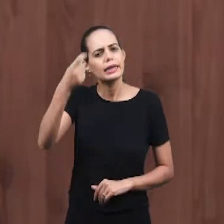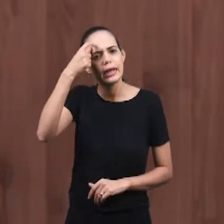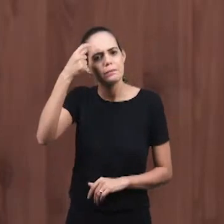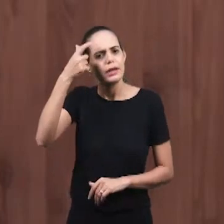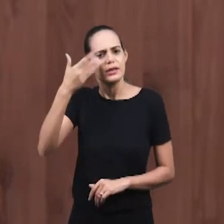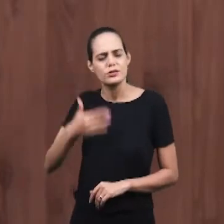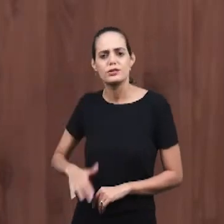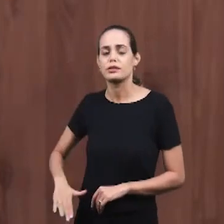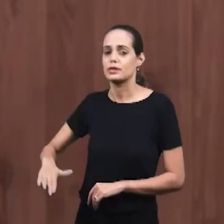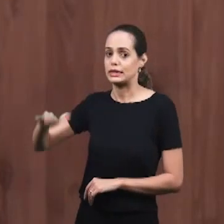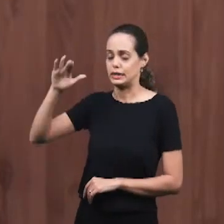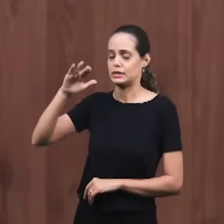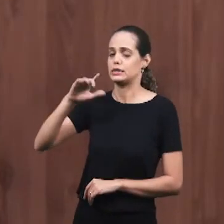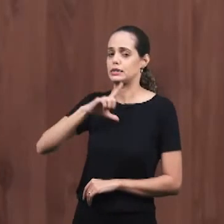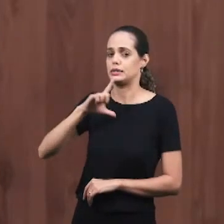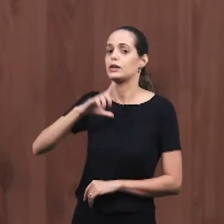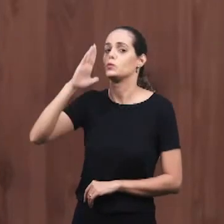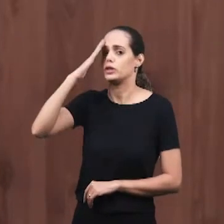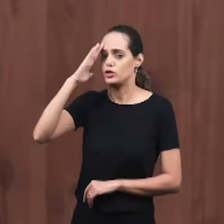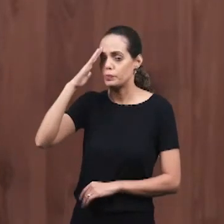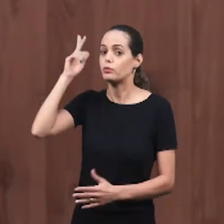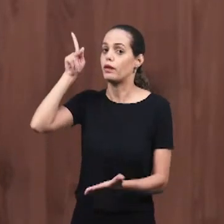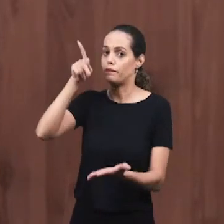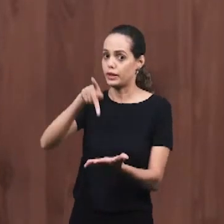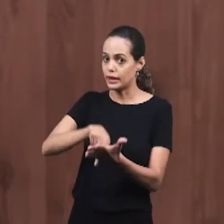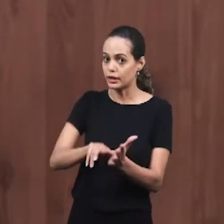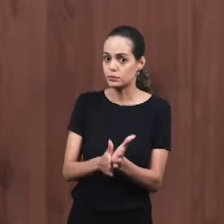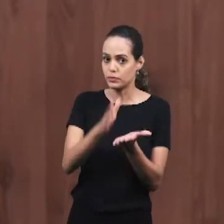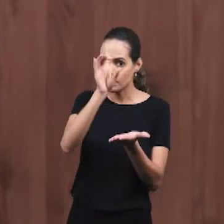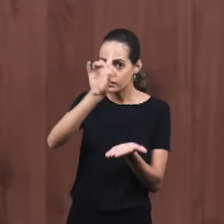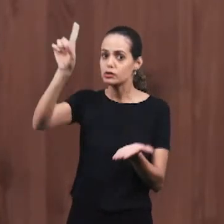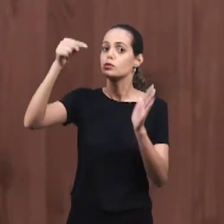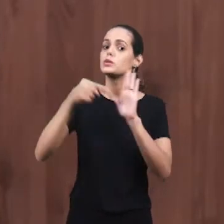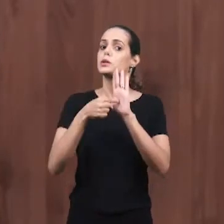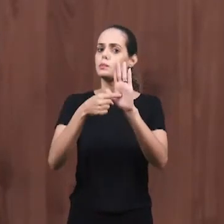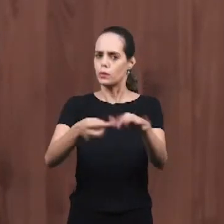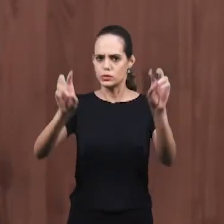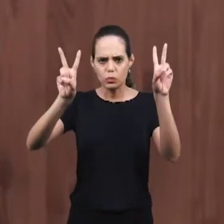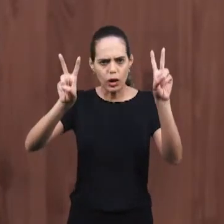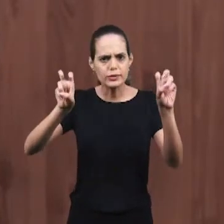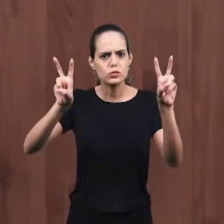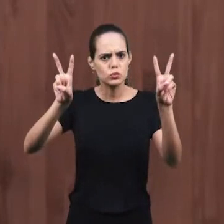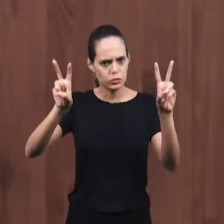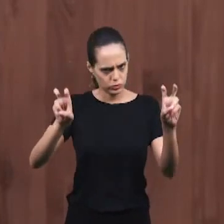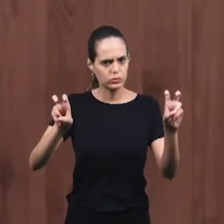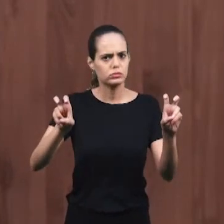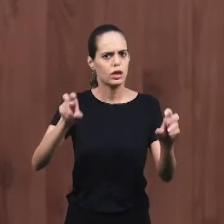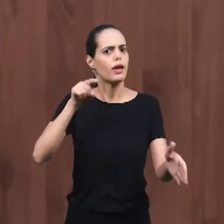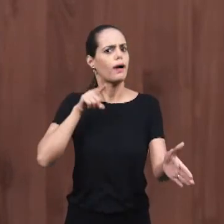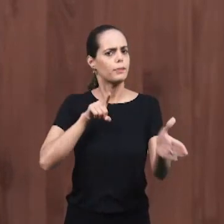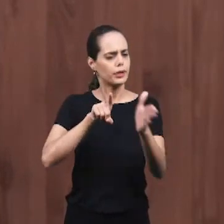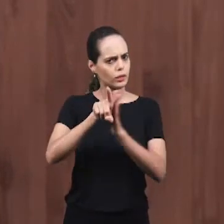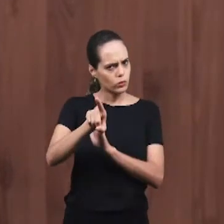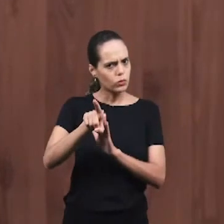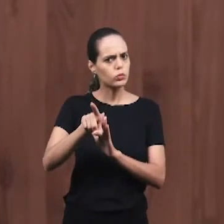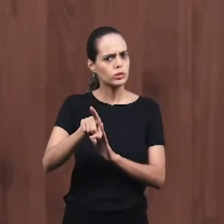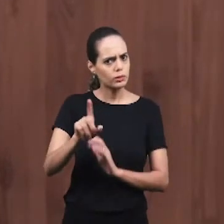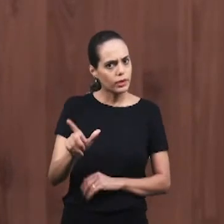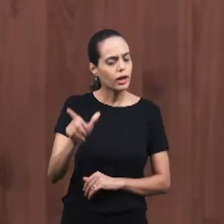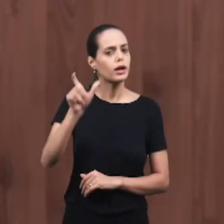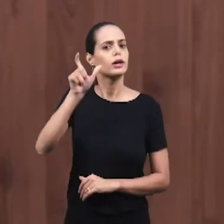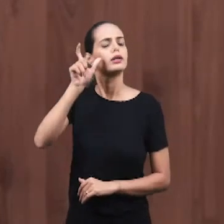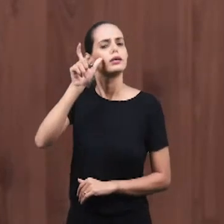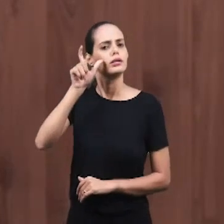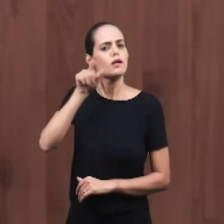mas para mostrar que há na mente das nossas crianças um entendimento da verdade bíblica a respeito deste assunto. A pergunta foi